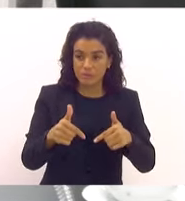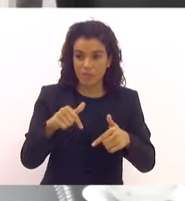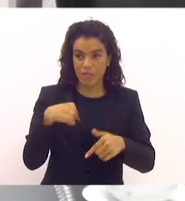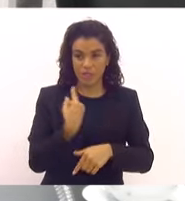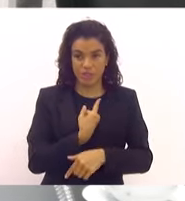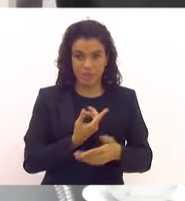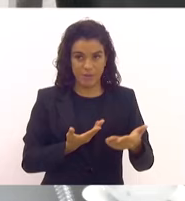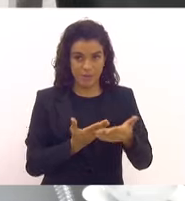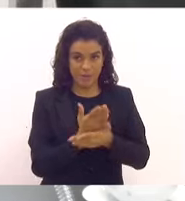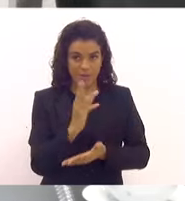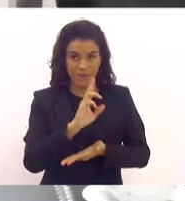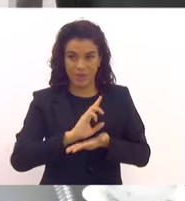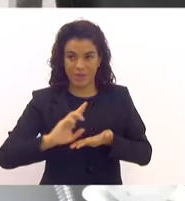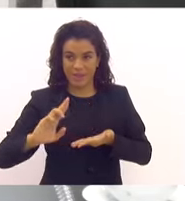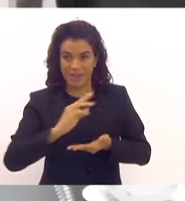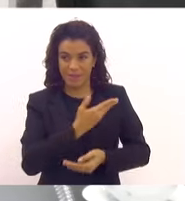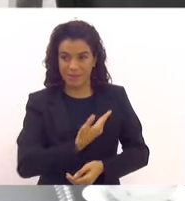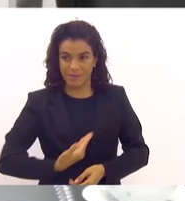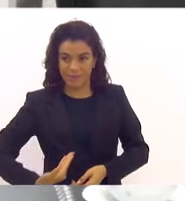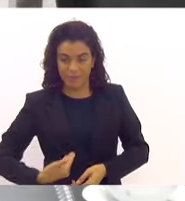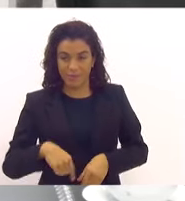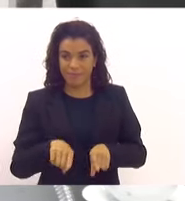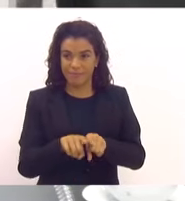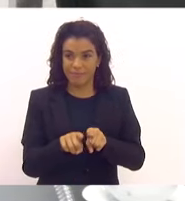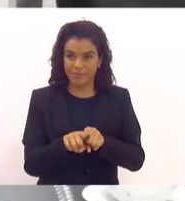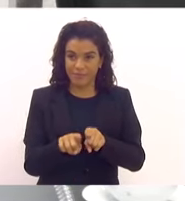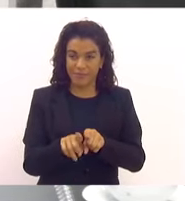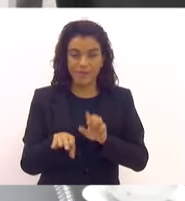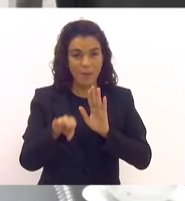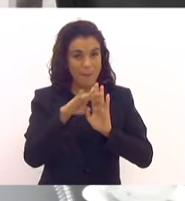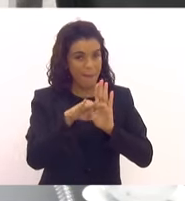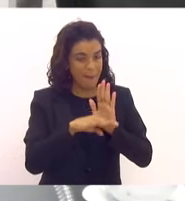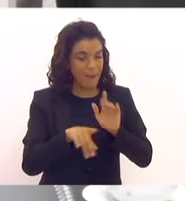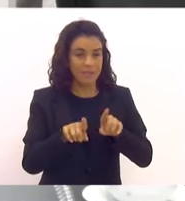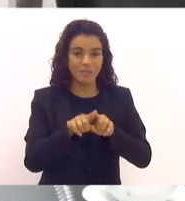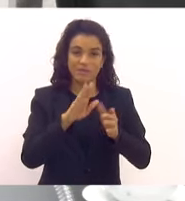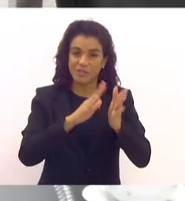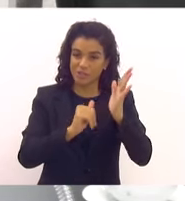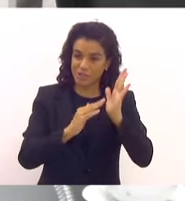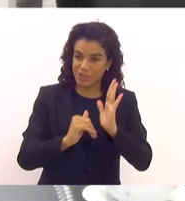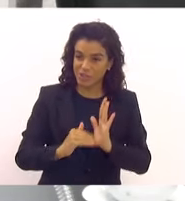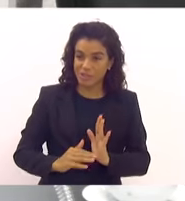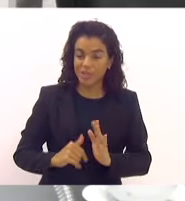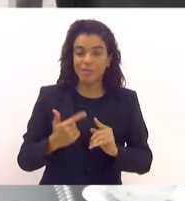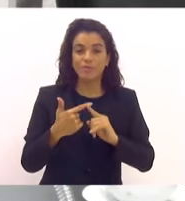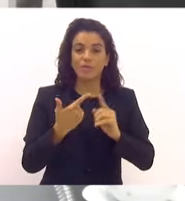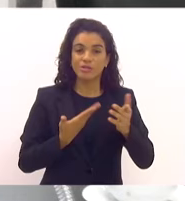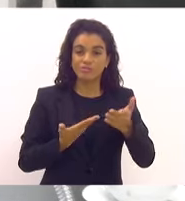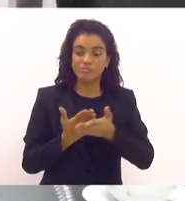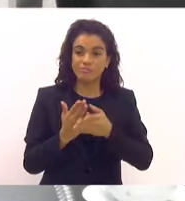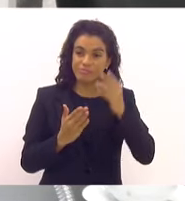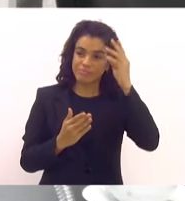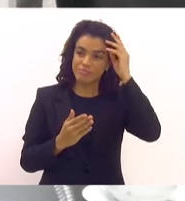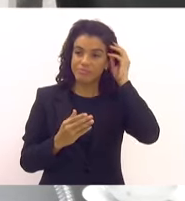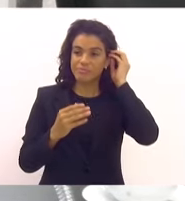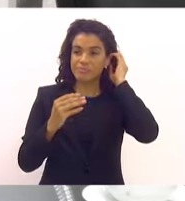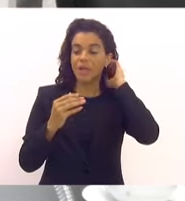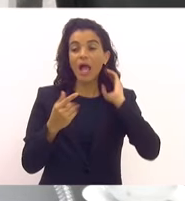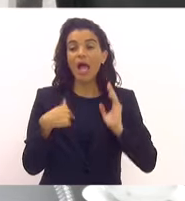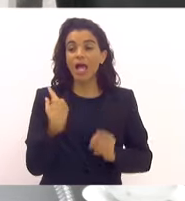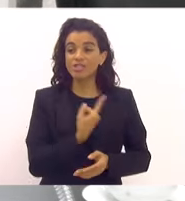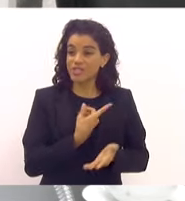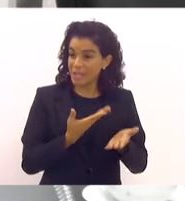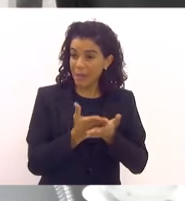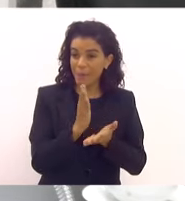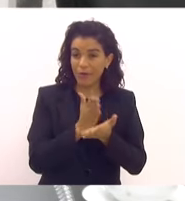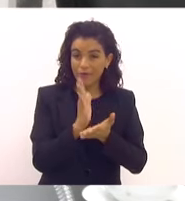aprovava a utilidade pública, tem projeto da deputada Célia, inclusive, que já veio à pauta e foi retirado por isso, que a gente aprovava... Eu até intervi nesse assunto. A gente aprovava